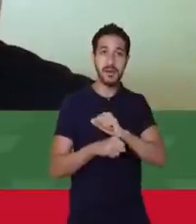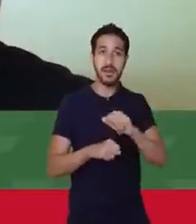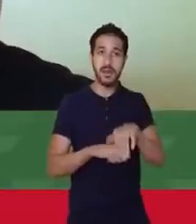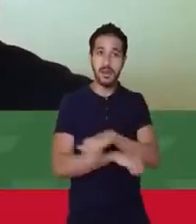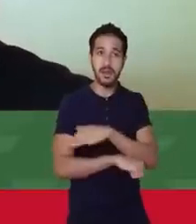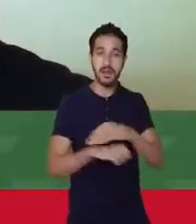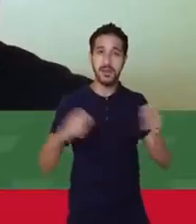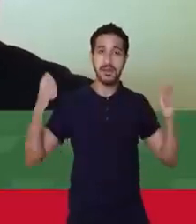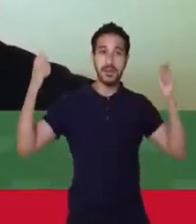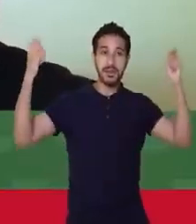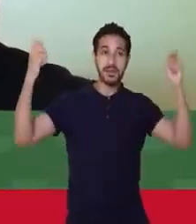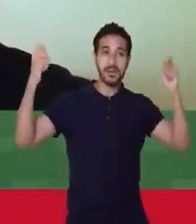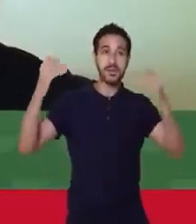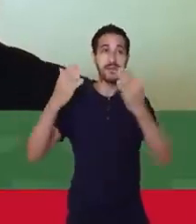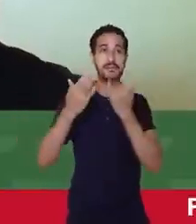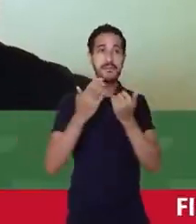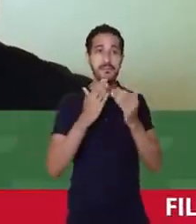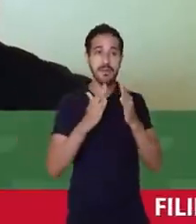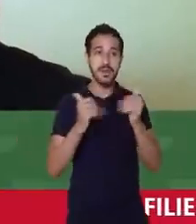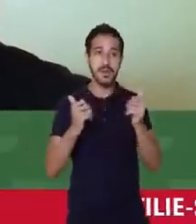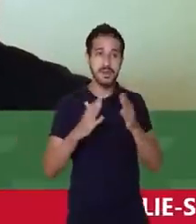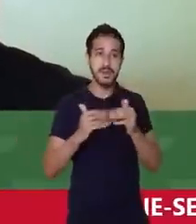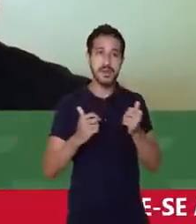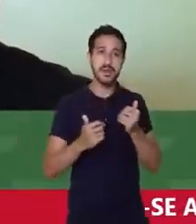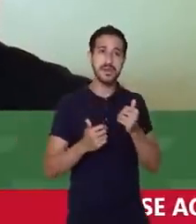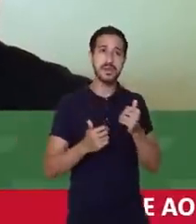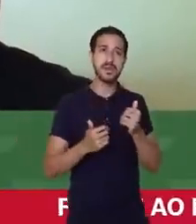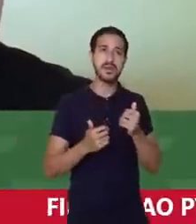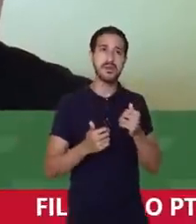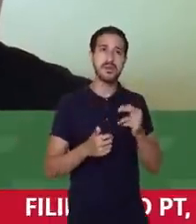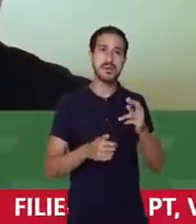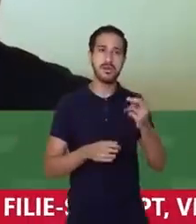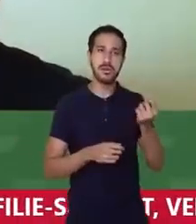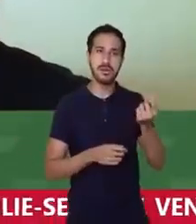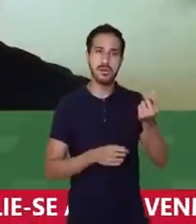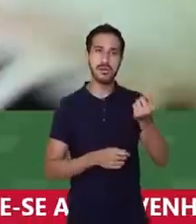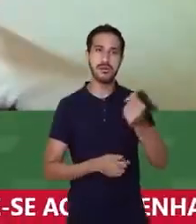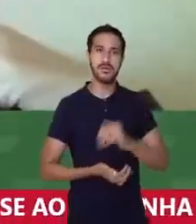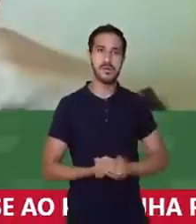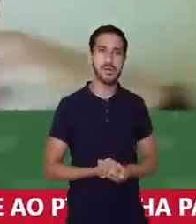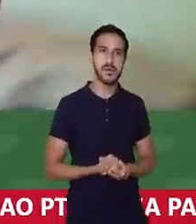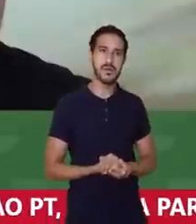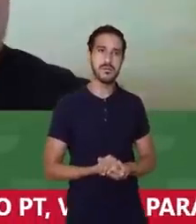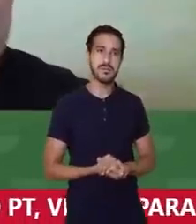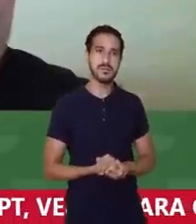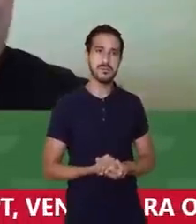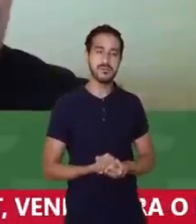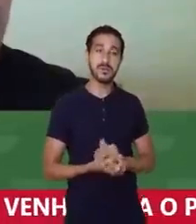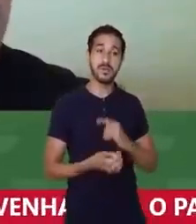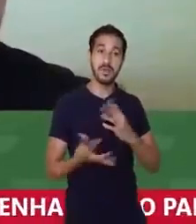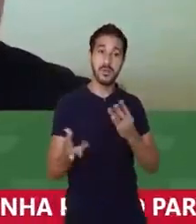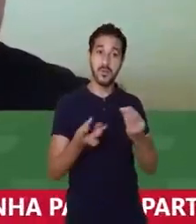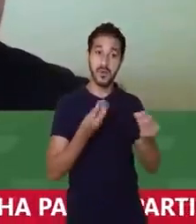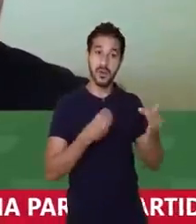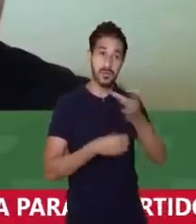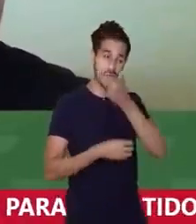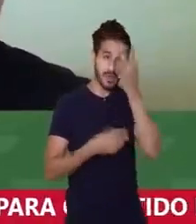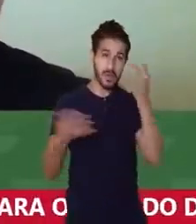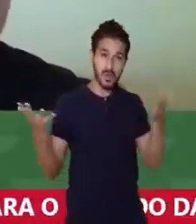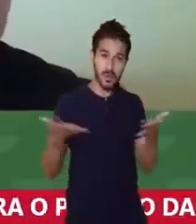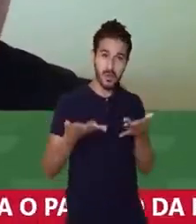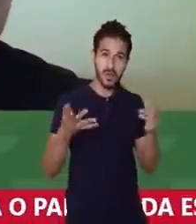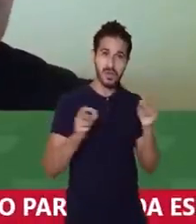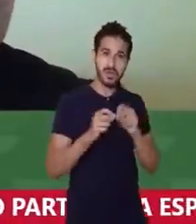com aqueles cartazes te pedindo recursos e dinheiro, né? Tem muita gente hoje,